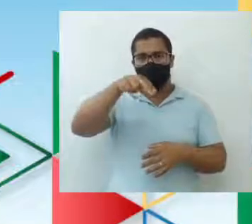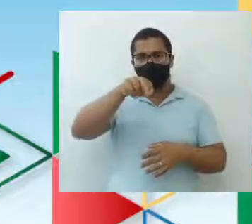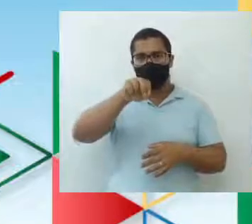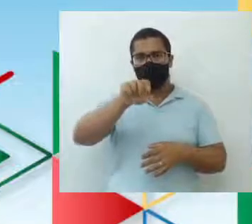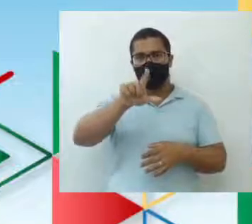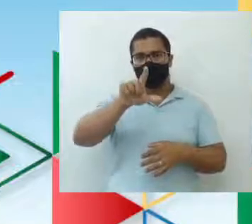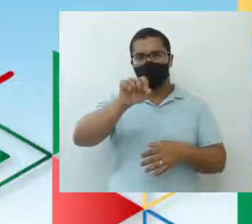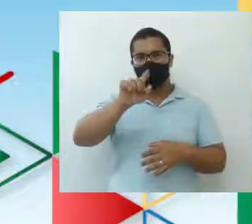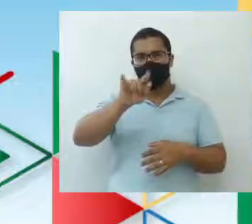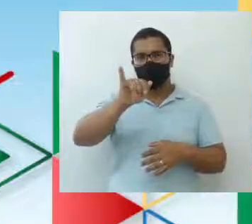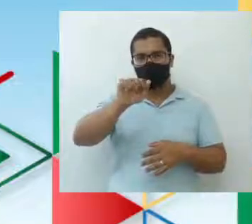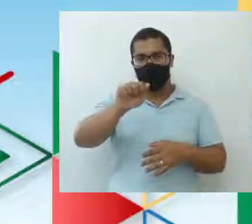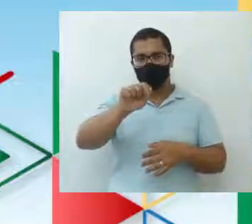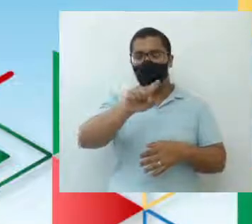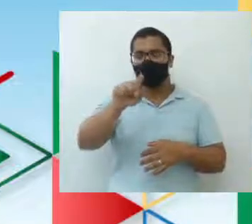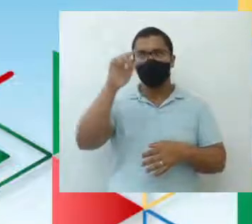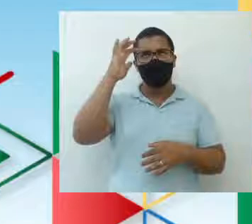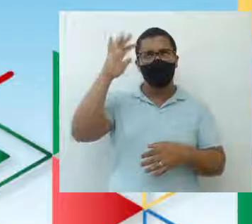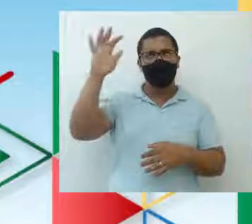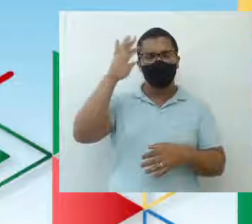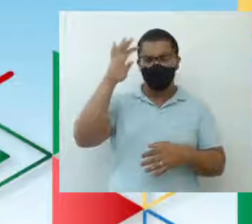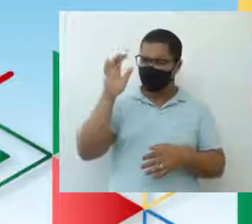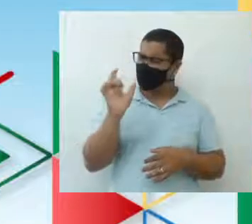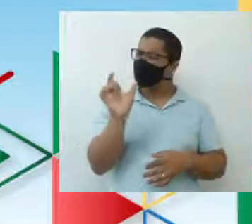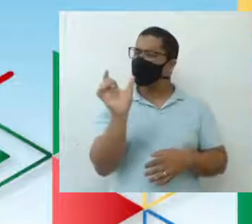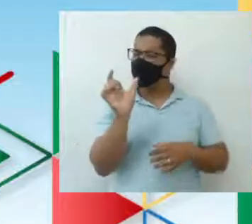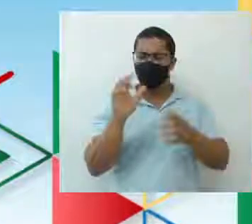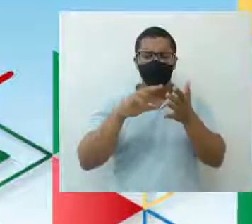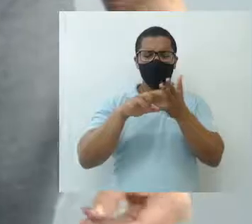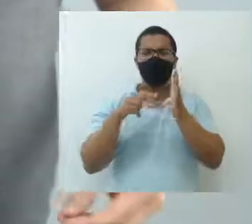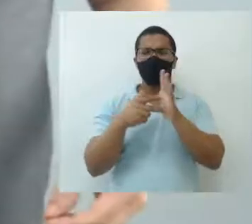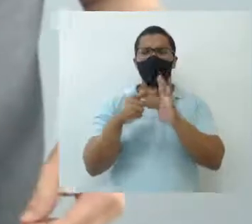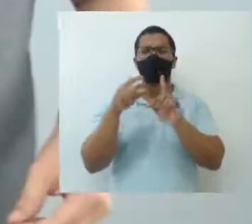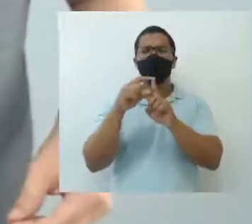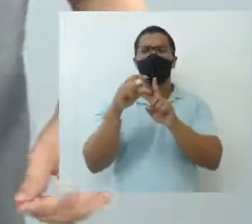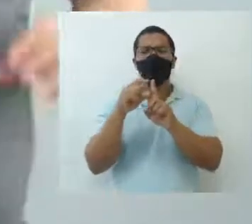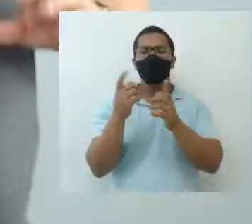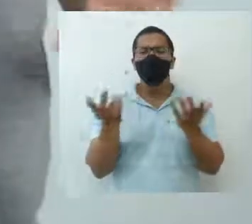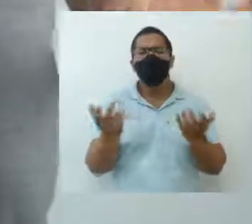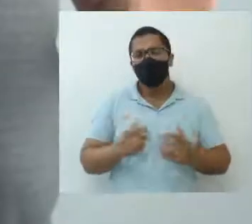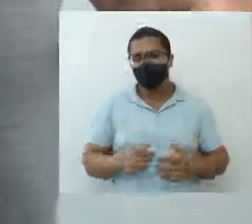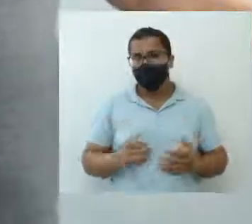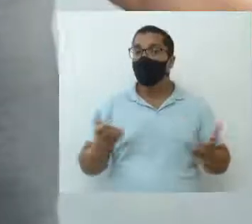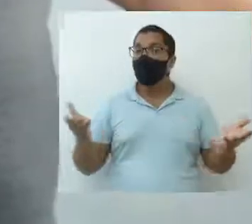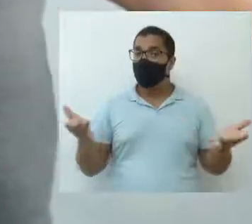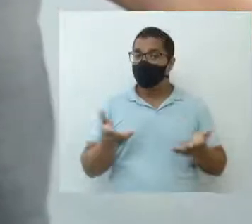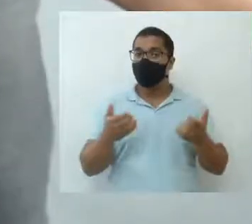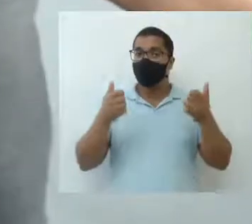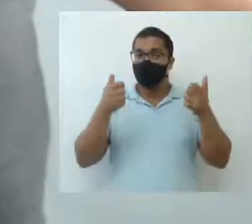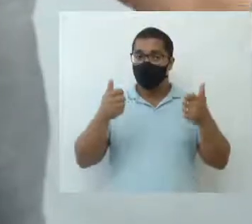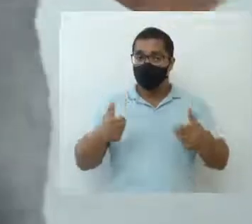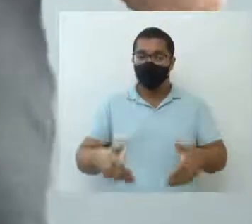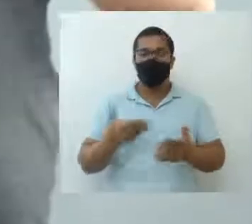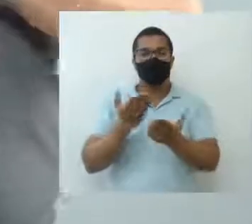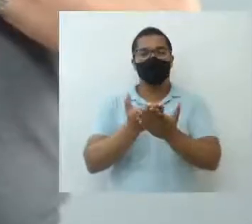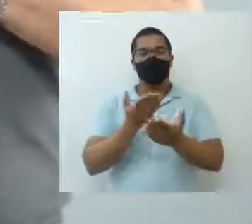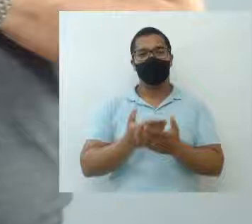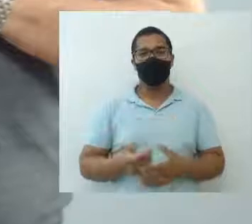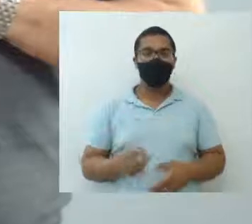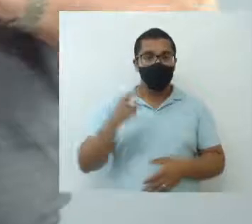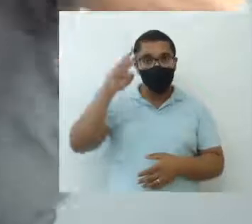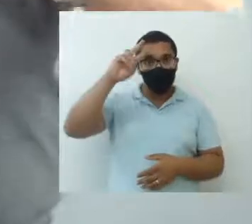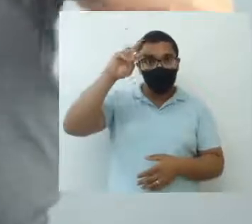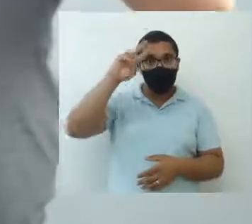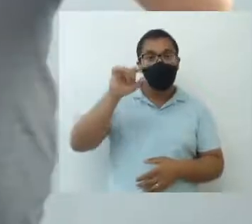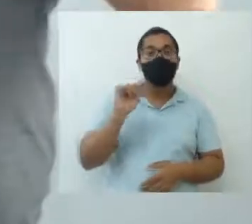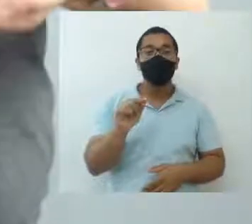fenomenologia. E vocês podem pensar, o que é fenomenologia? É isso que vamos tratar na aula de hoje. Lembrando